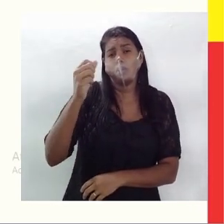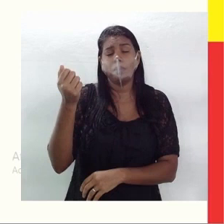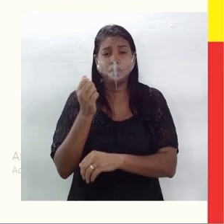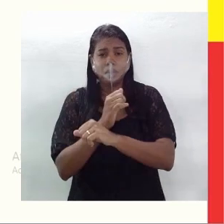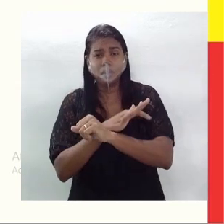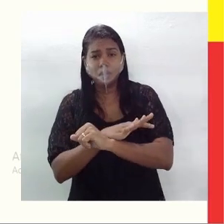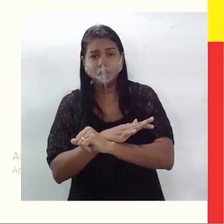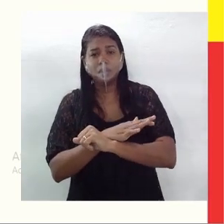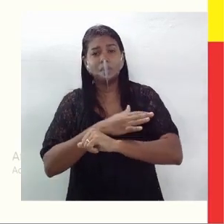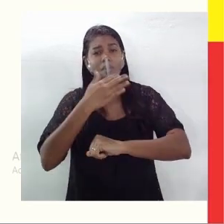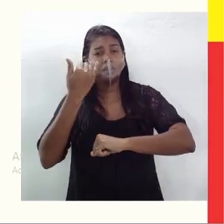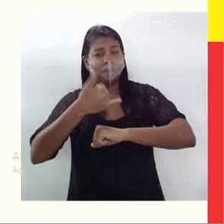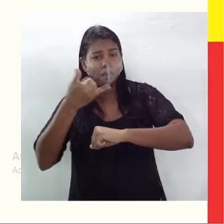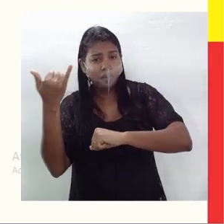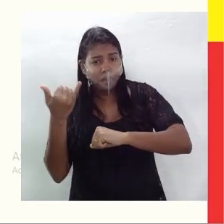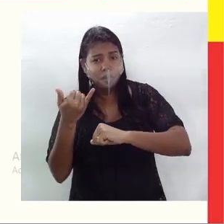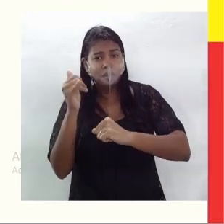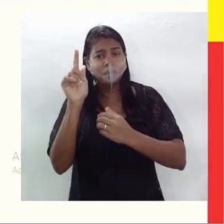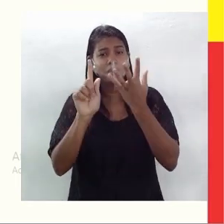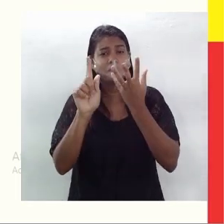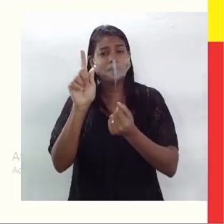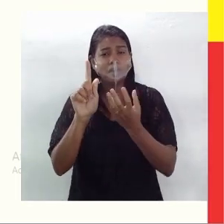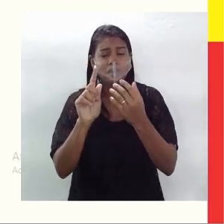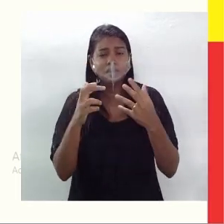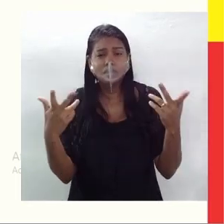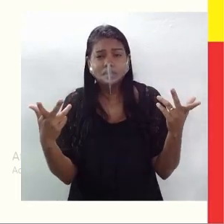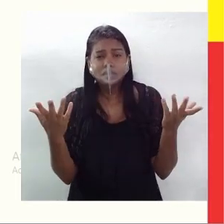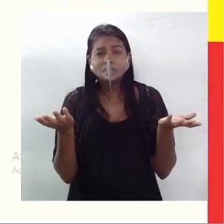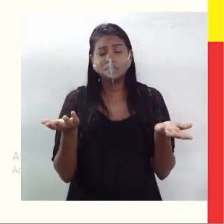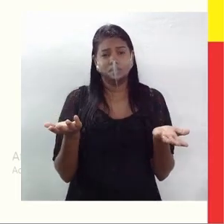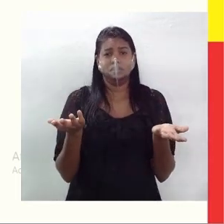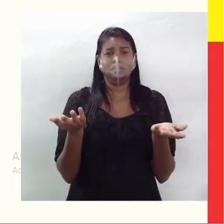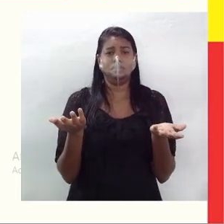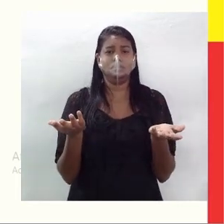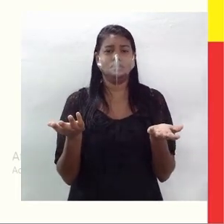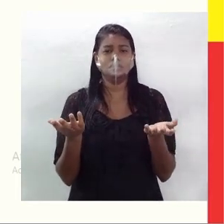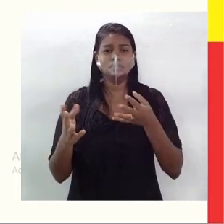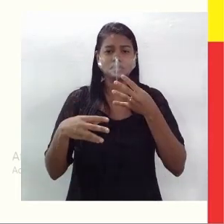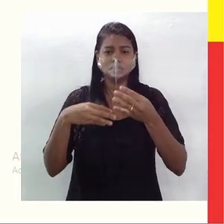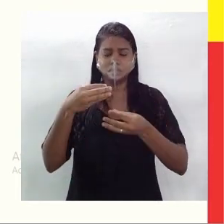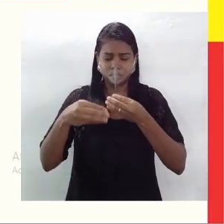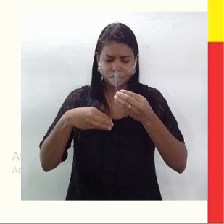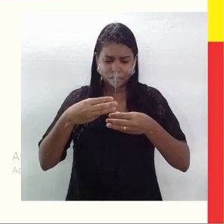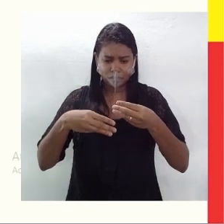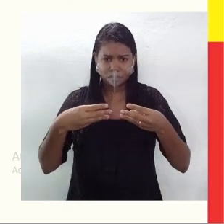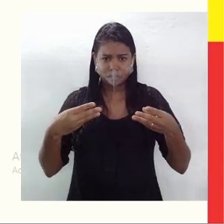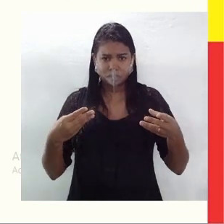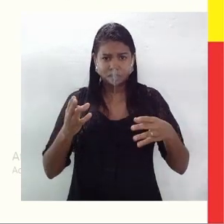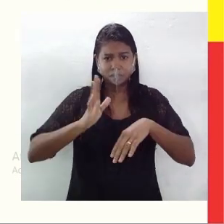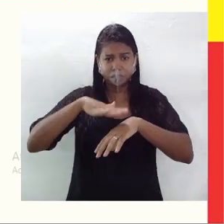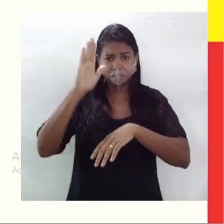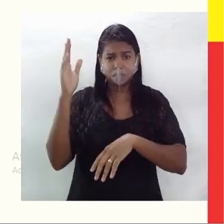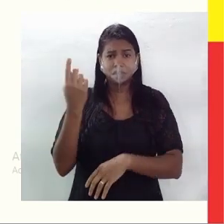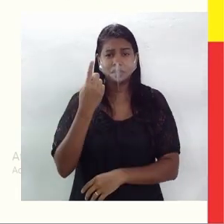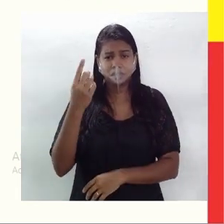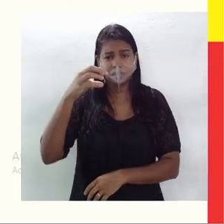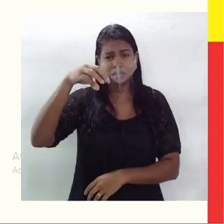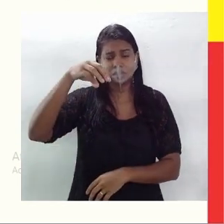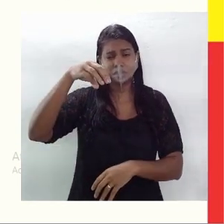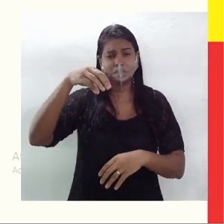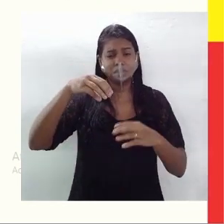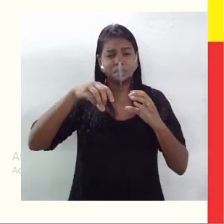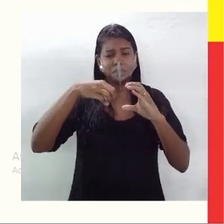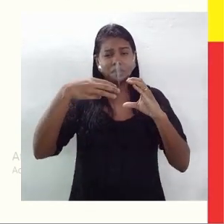ferro, o aço e o gás carbônico, será que ela vai ser formada por mais de uma molécula ou por